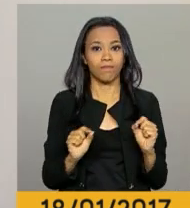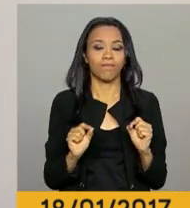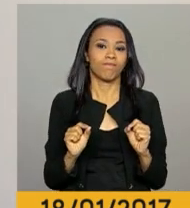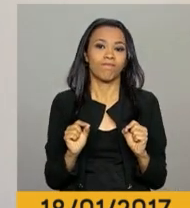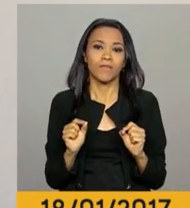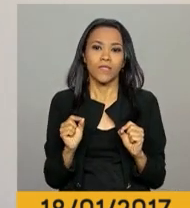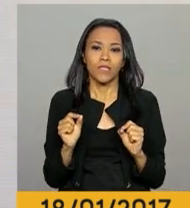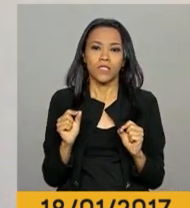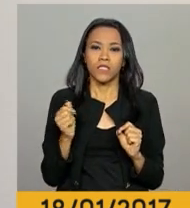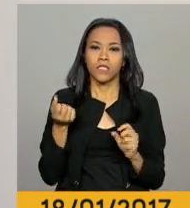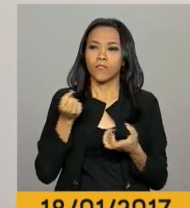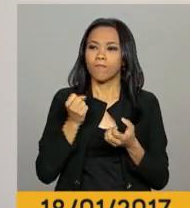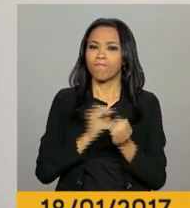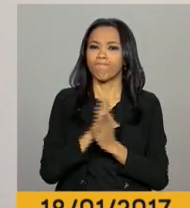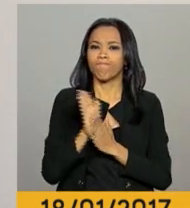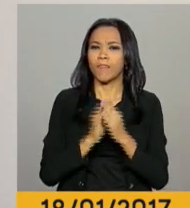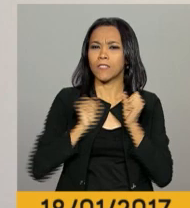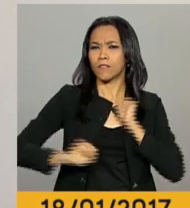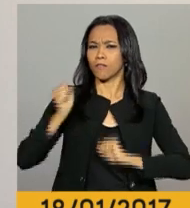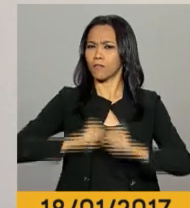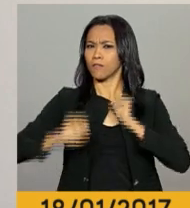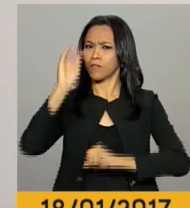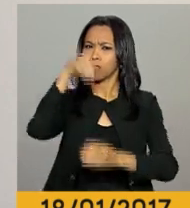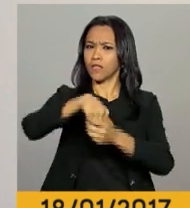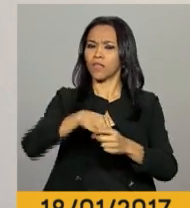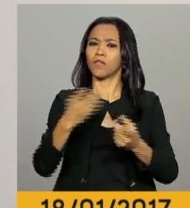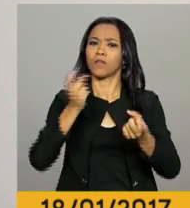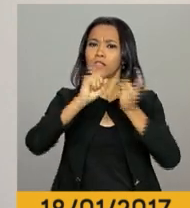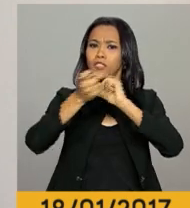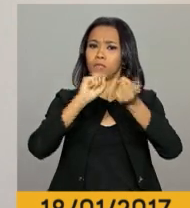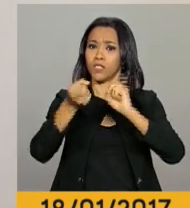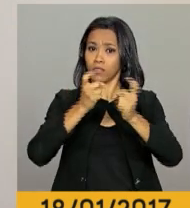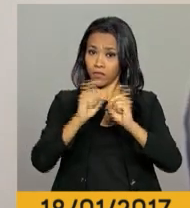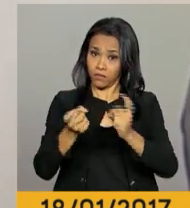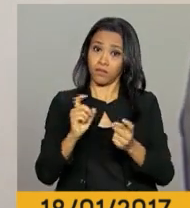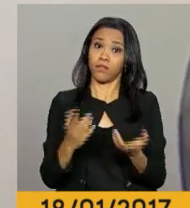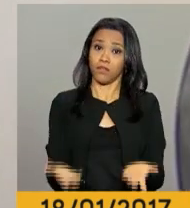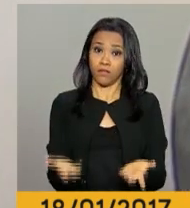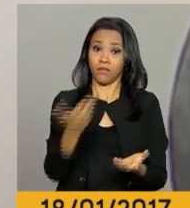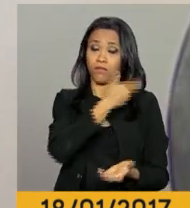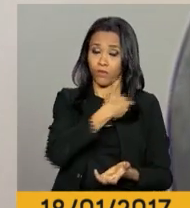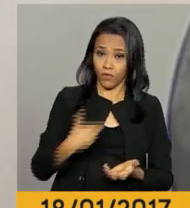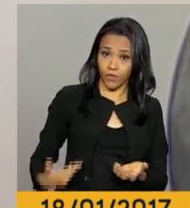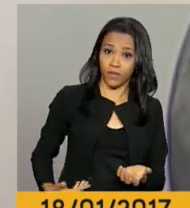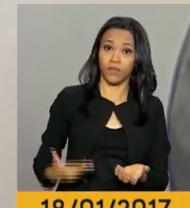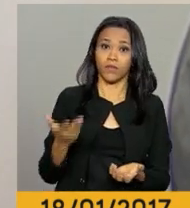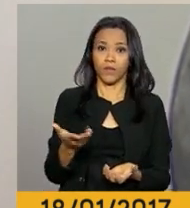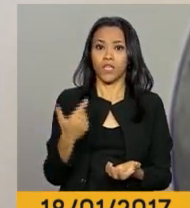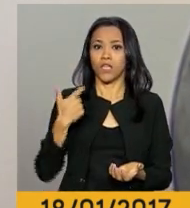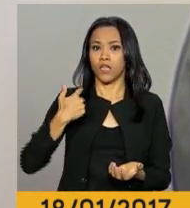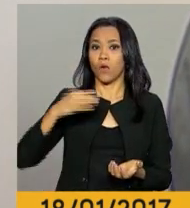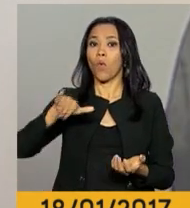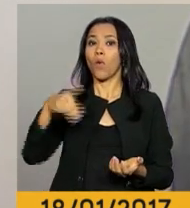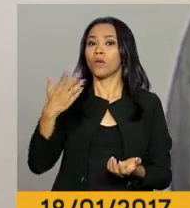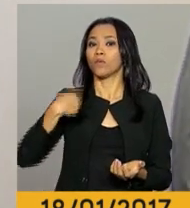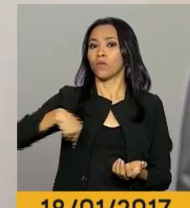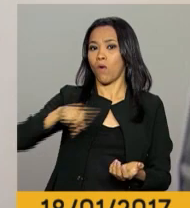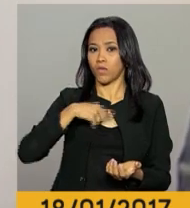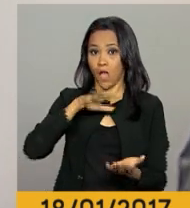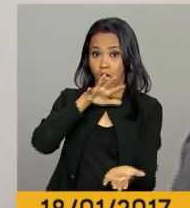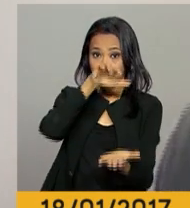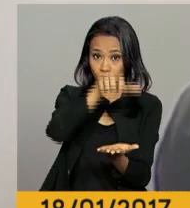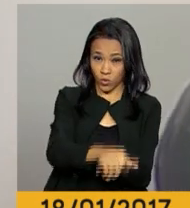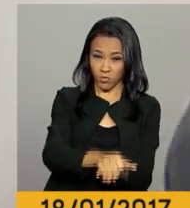capacidade ociosa na administração pública ociosa e indispensável tanto que nós logo que Assumimos nós